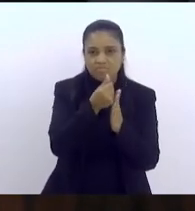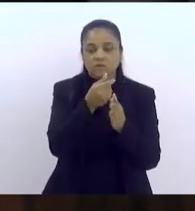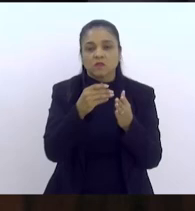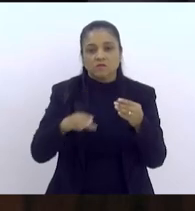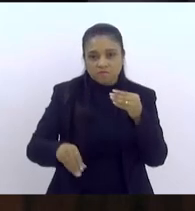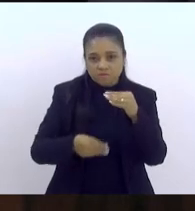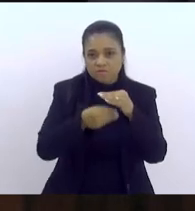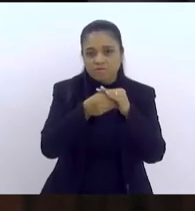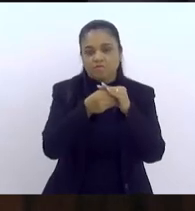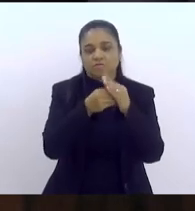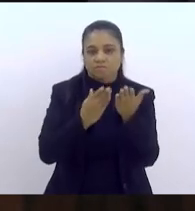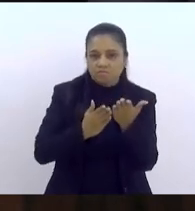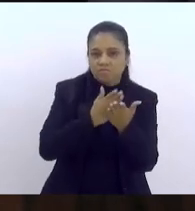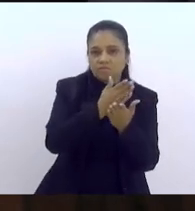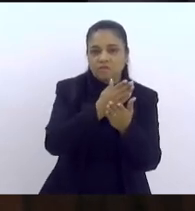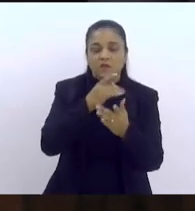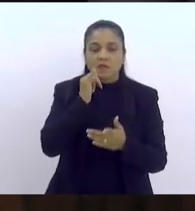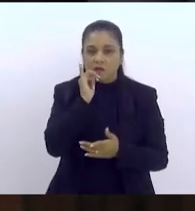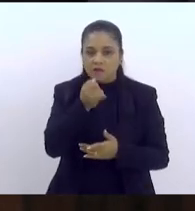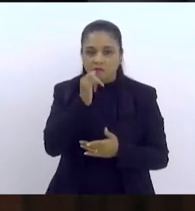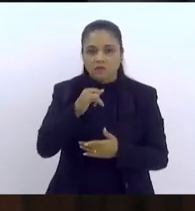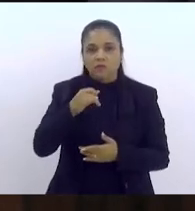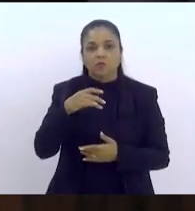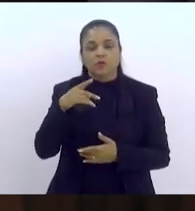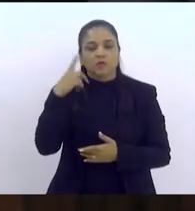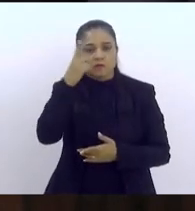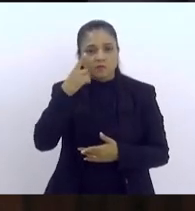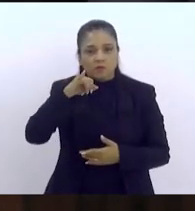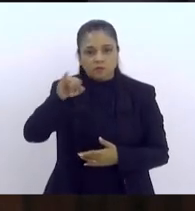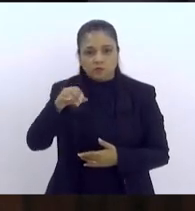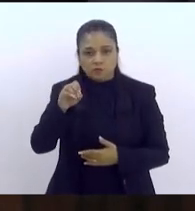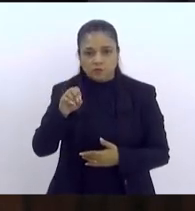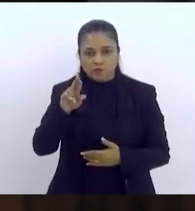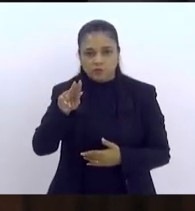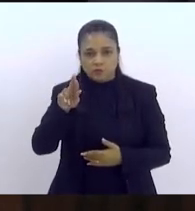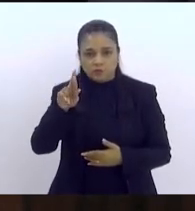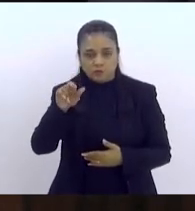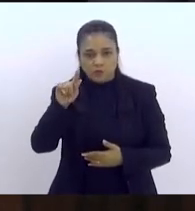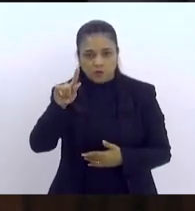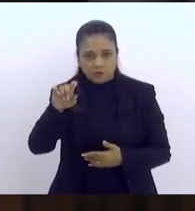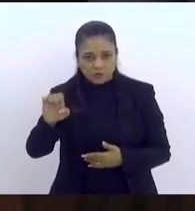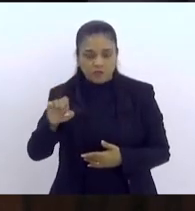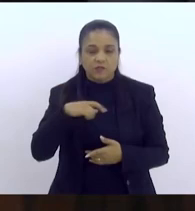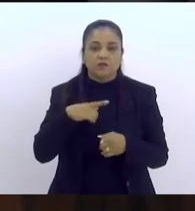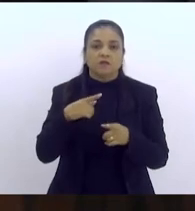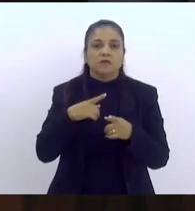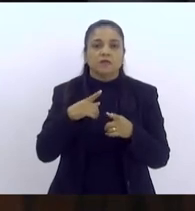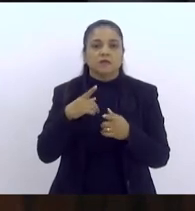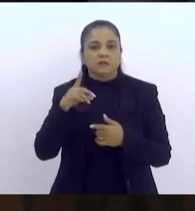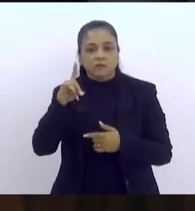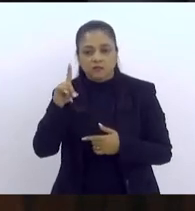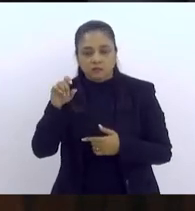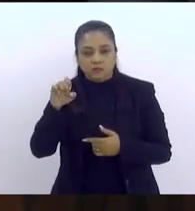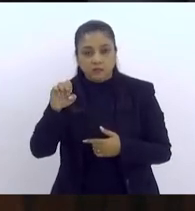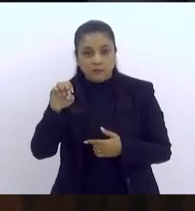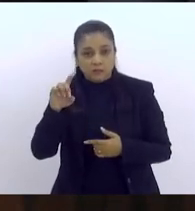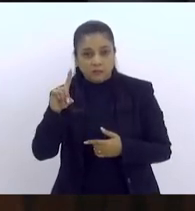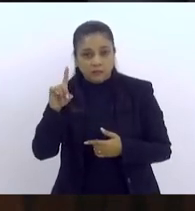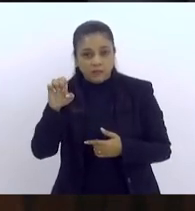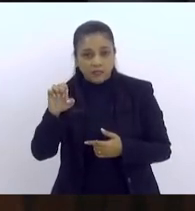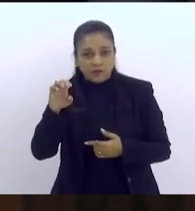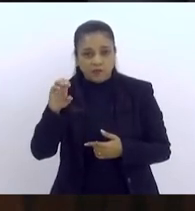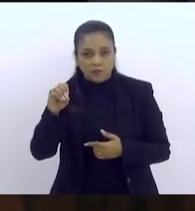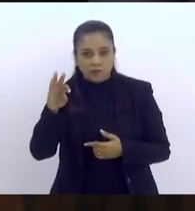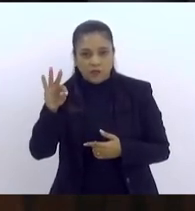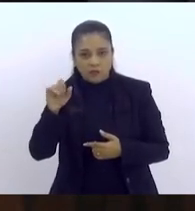emendas. Relatores, deputado Jorge Felipe Neto, doutor Deodalto, enfermeira Regiane e Carlos